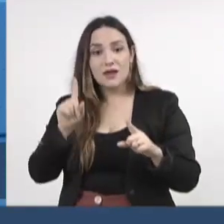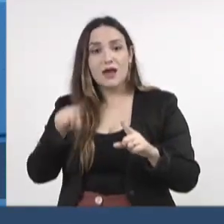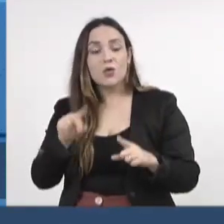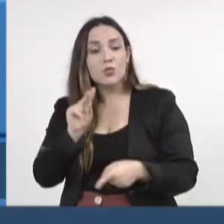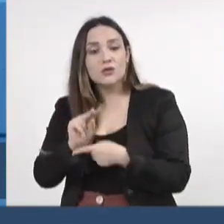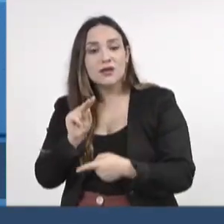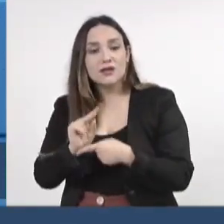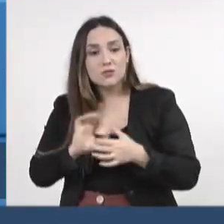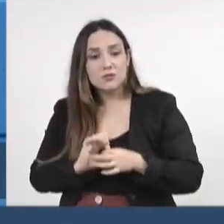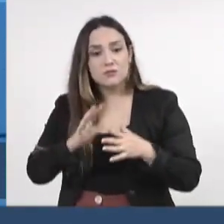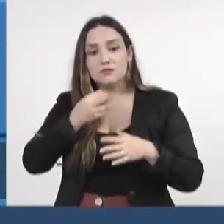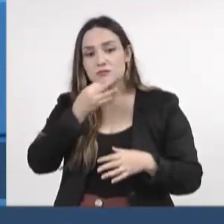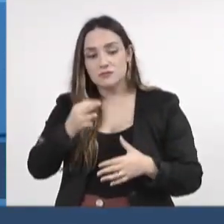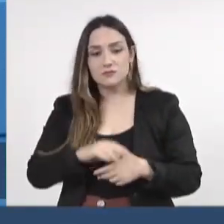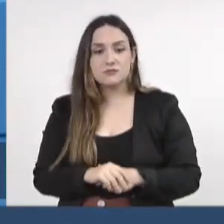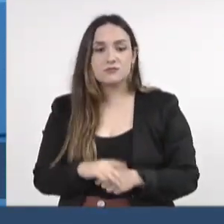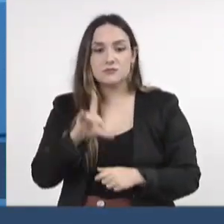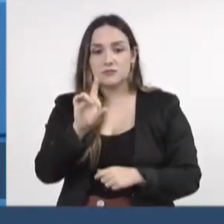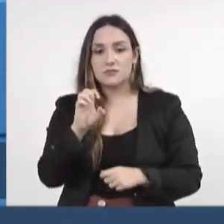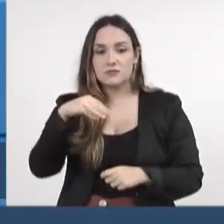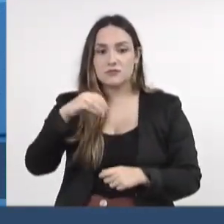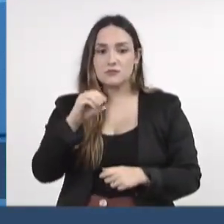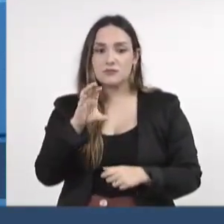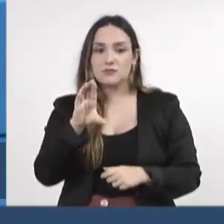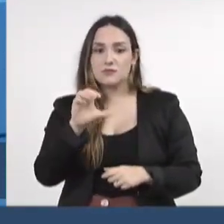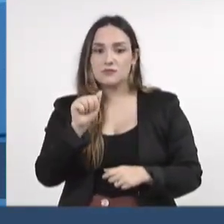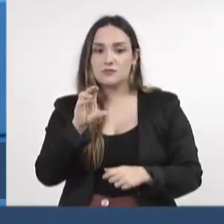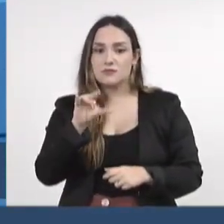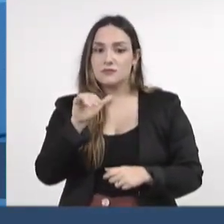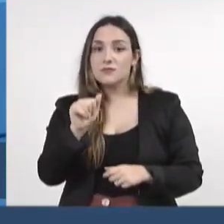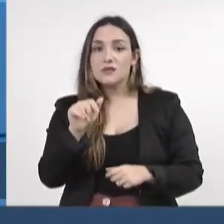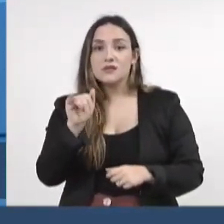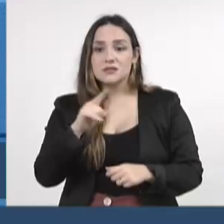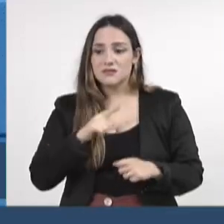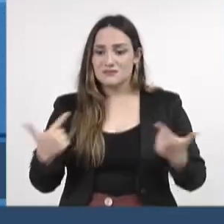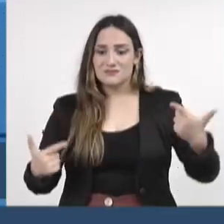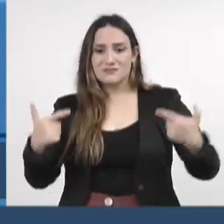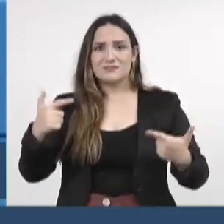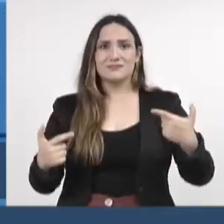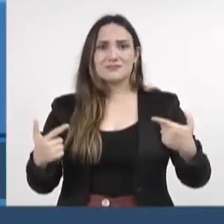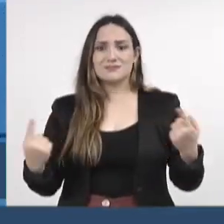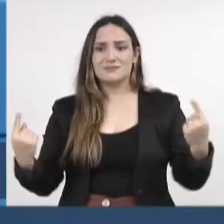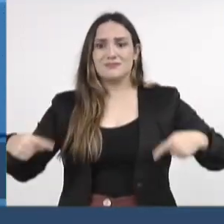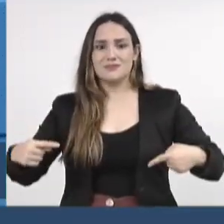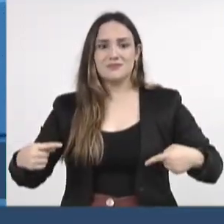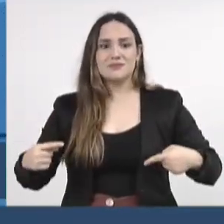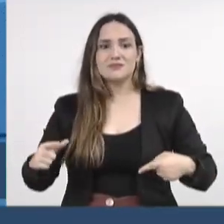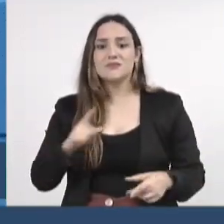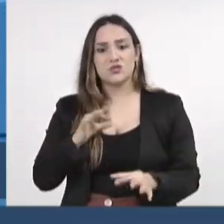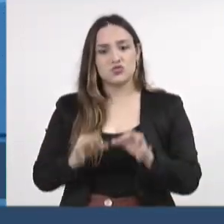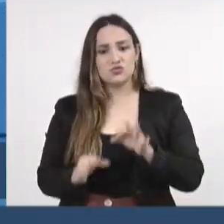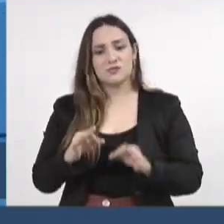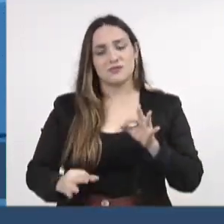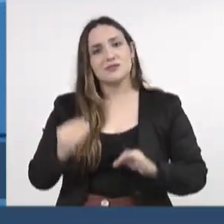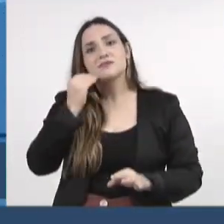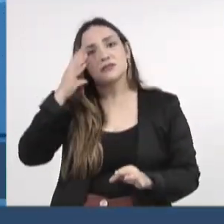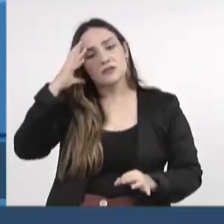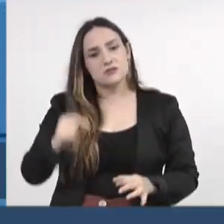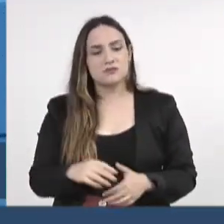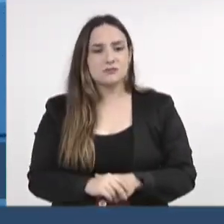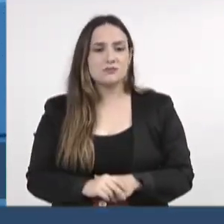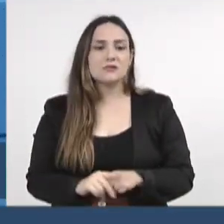para desestabilizar o Mato Grosso do Sul e aposta no conflito e aposta em incendiar o